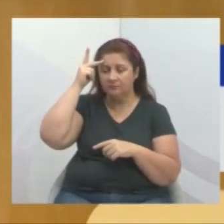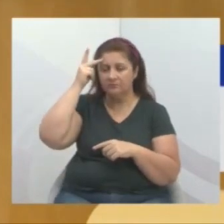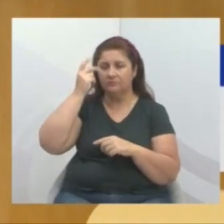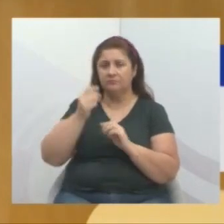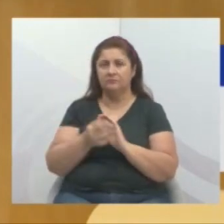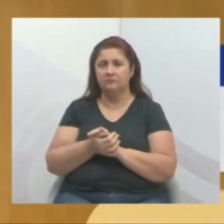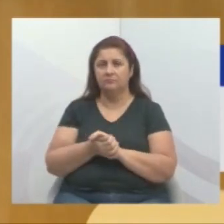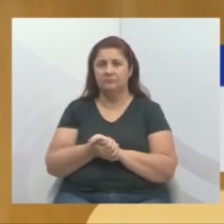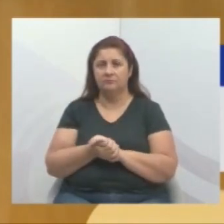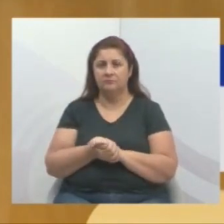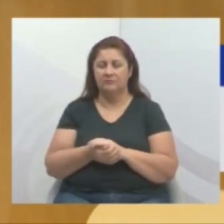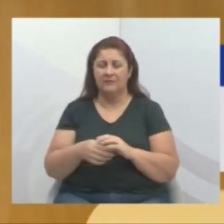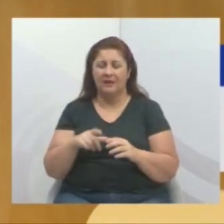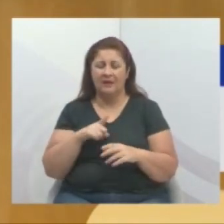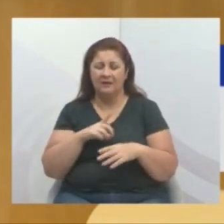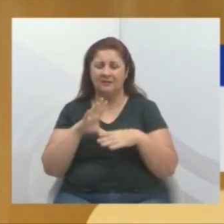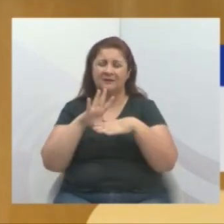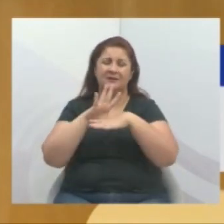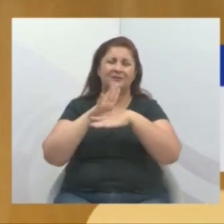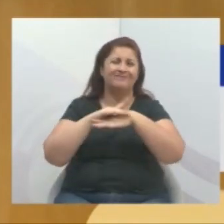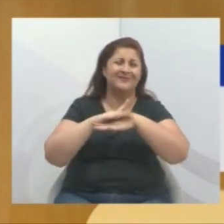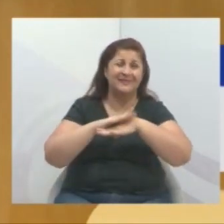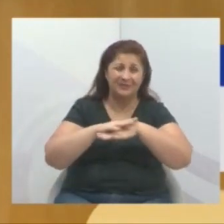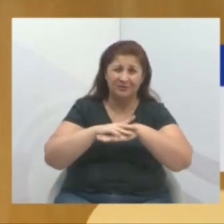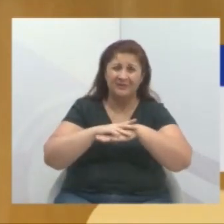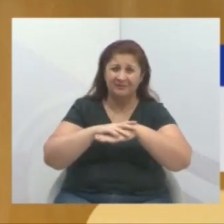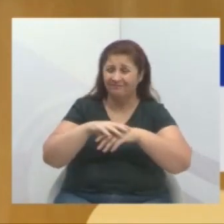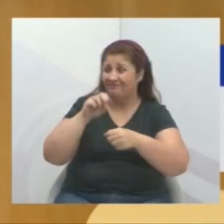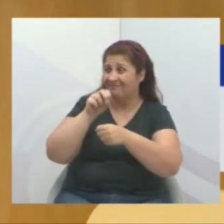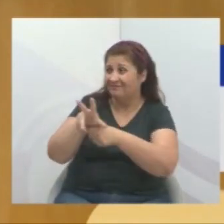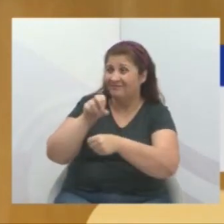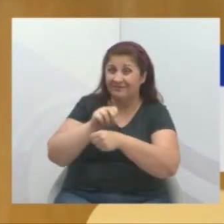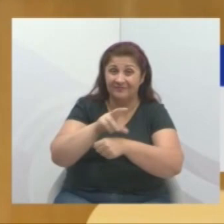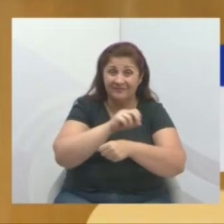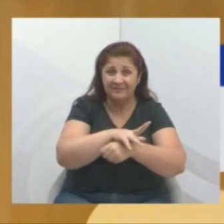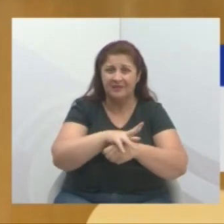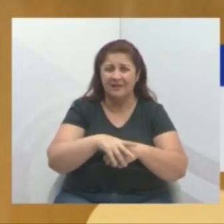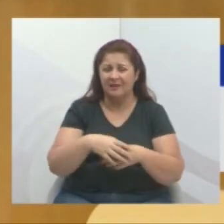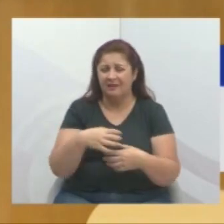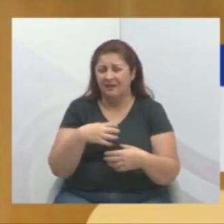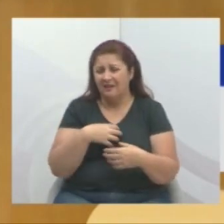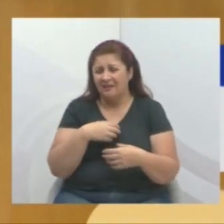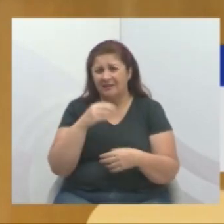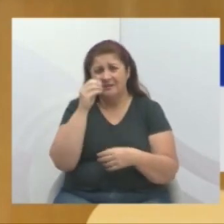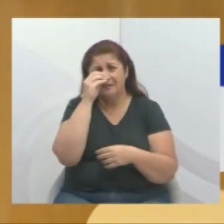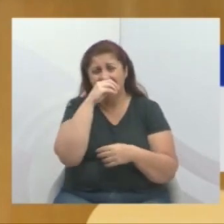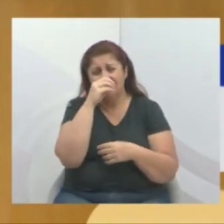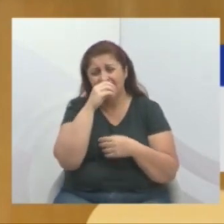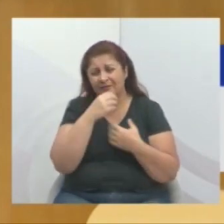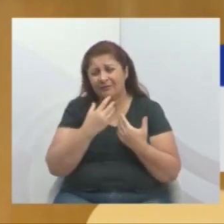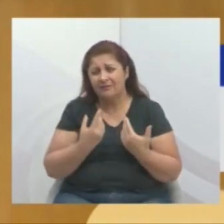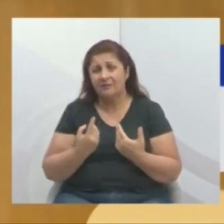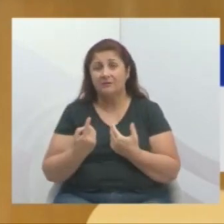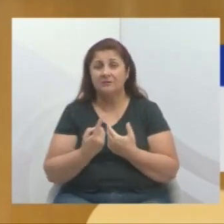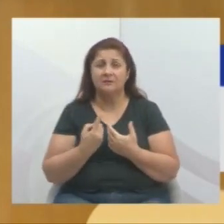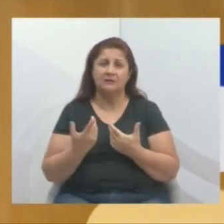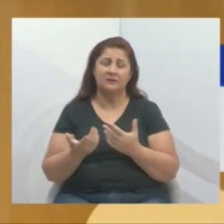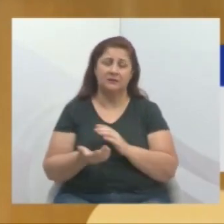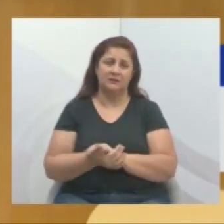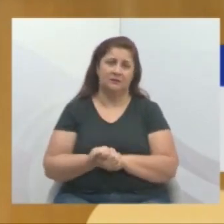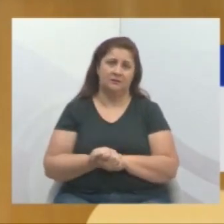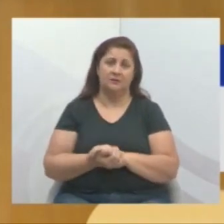a pegar uma doença contagiosa, ela se sente fragilizada. E quantos